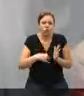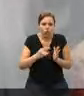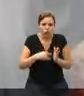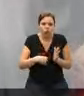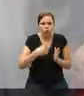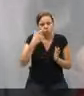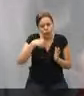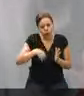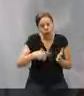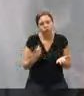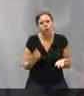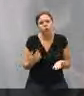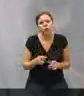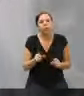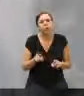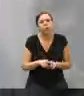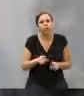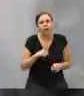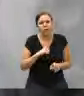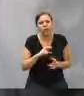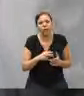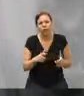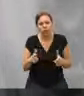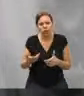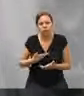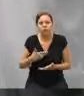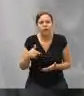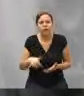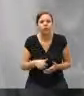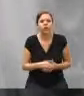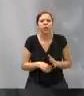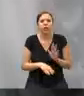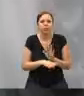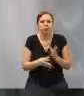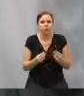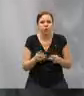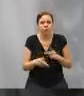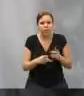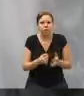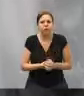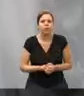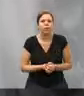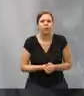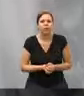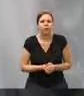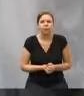documentação, também onde tem muitos abrigos, tem ajudado muitas outras pessoas.